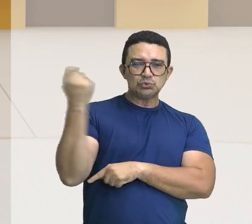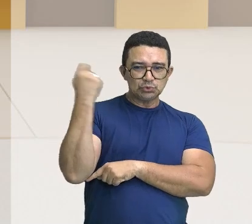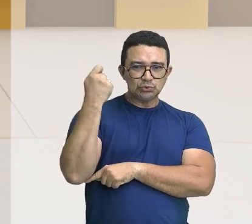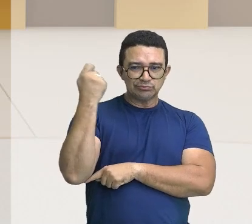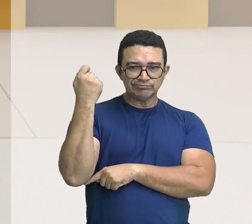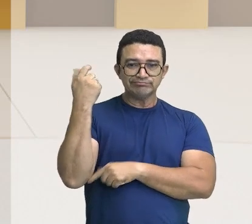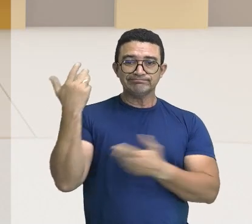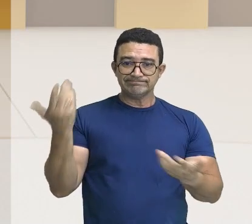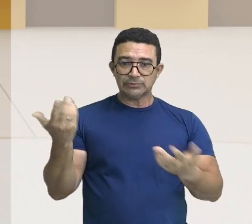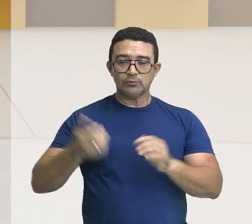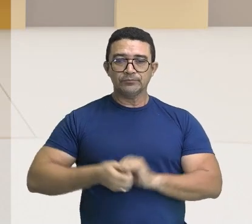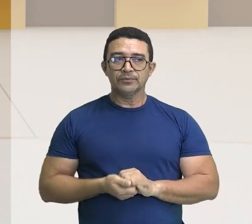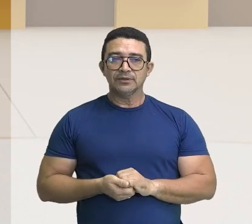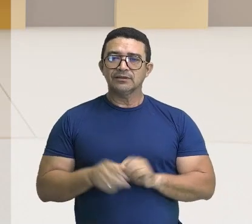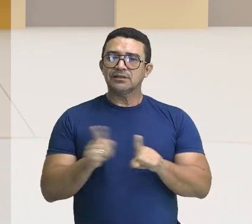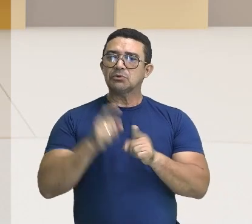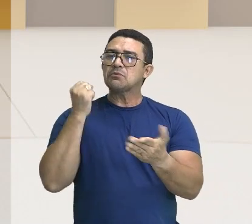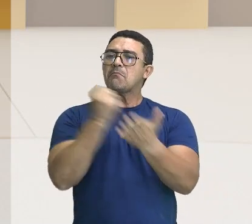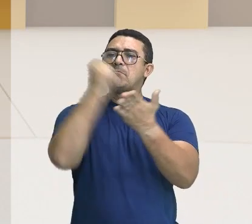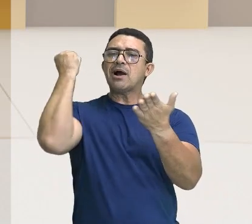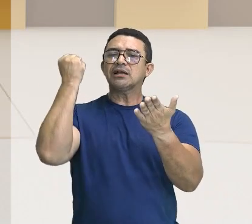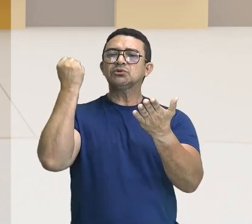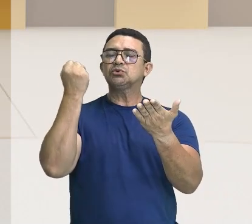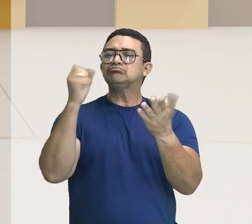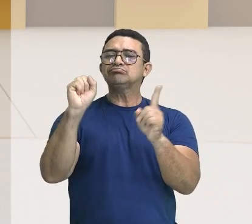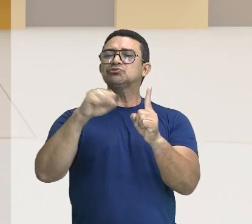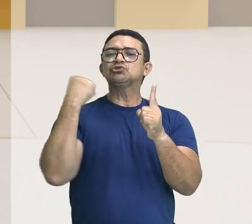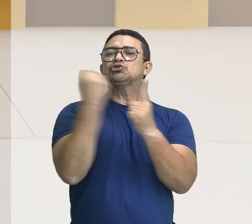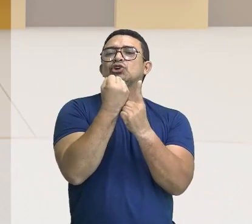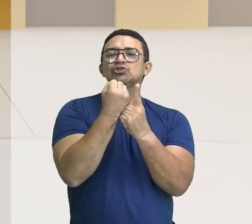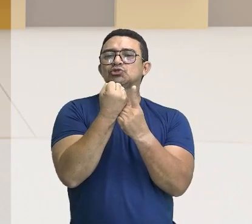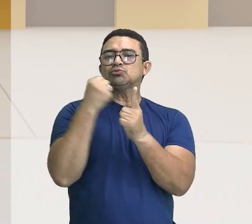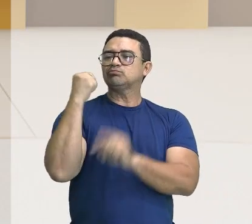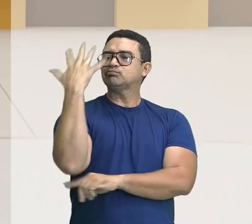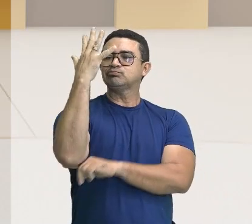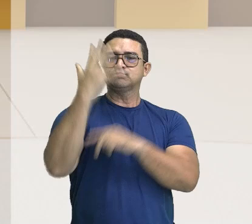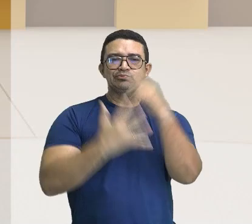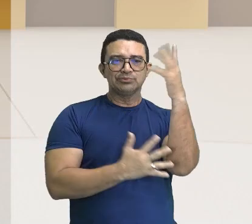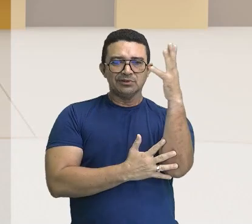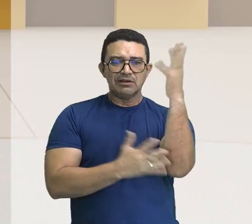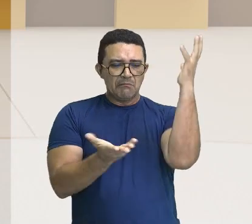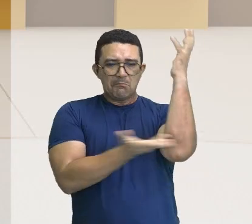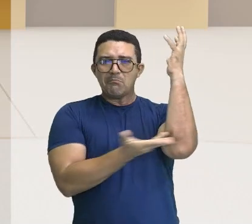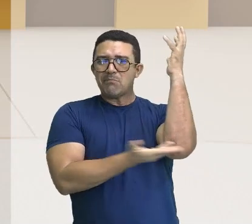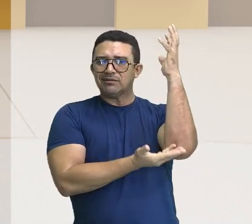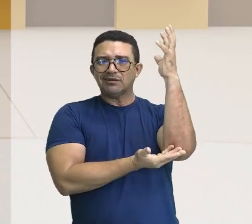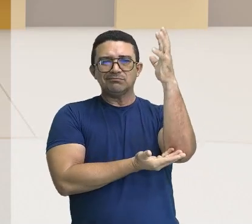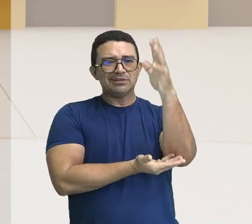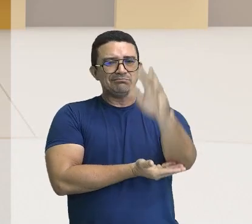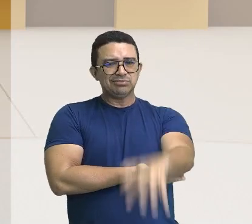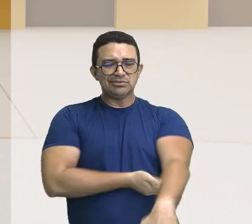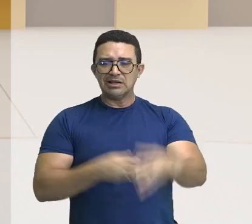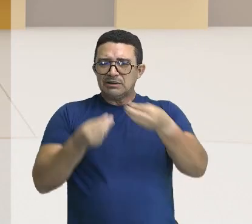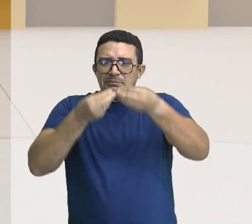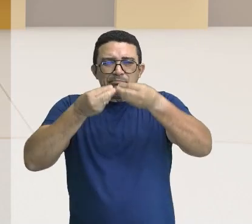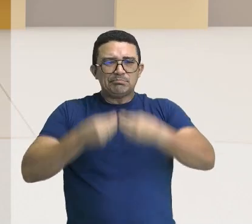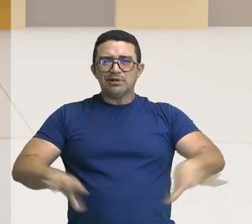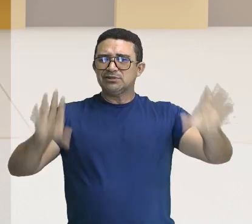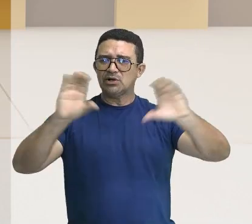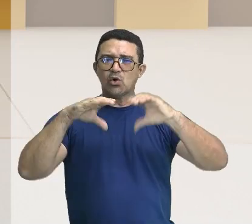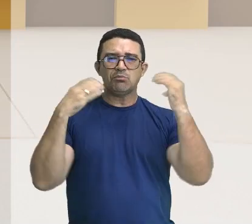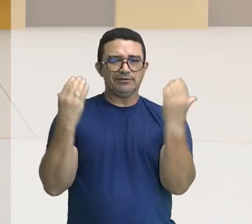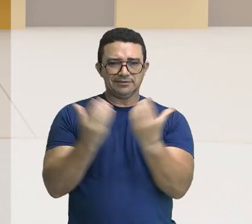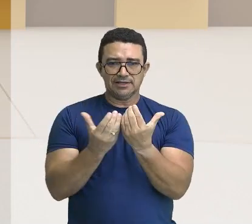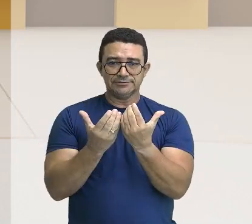ainda, os impactos socioambientais, gente. O desmatamento, ele prejudica as comunidades